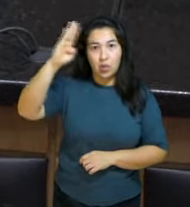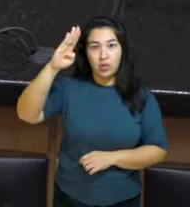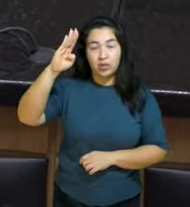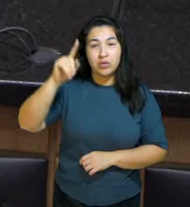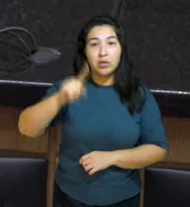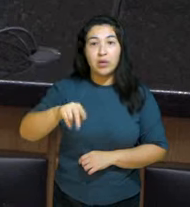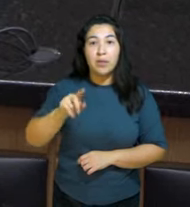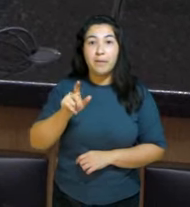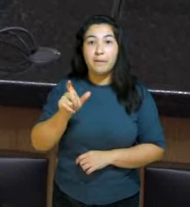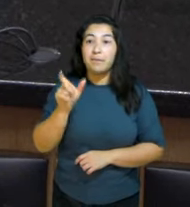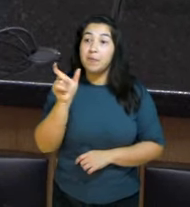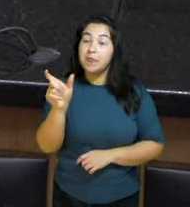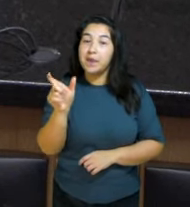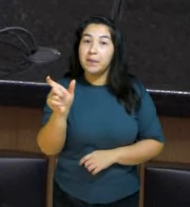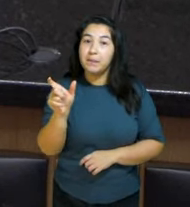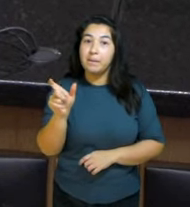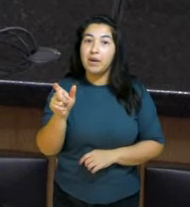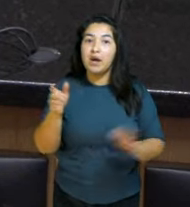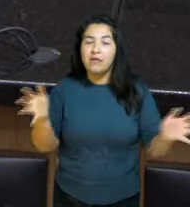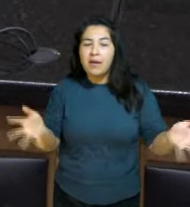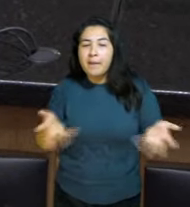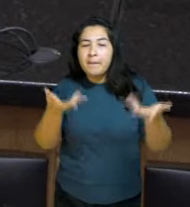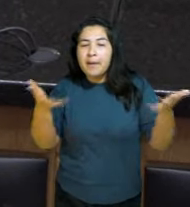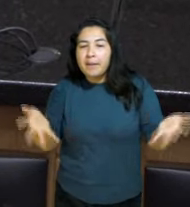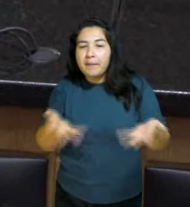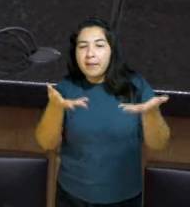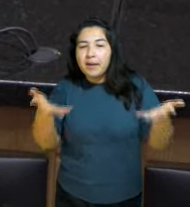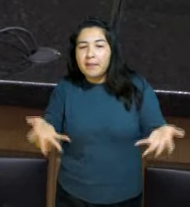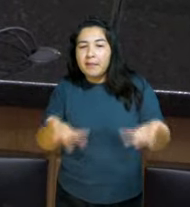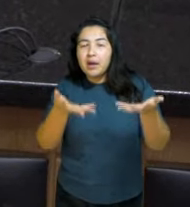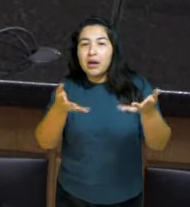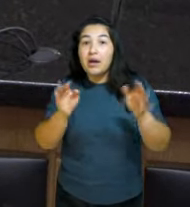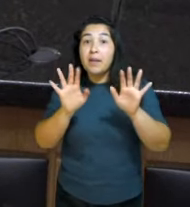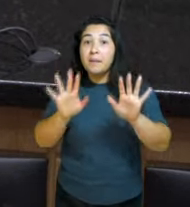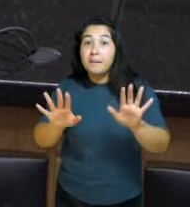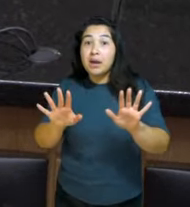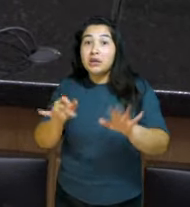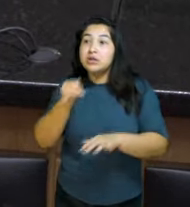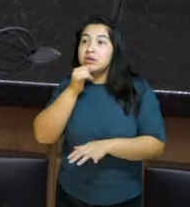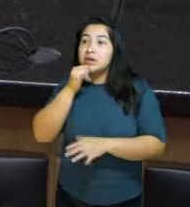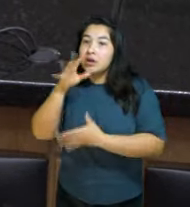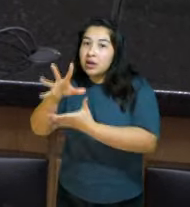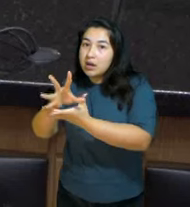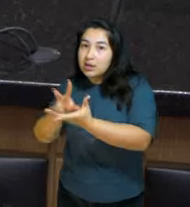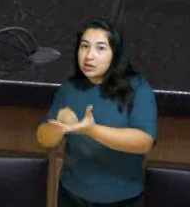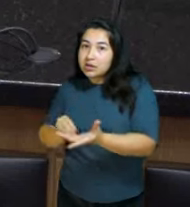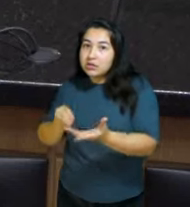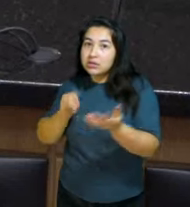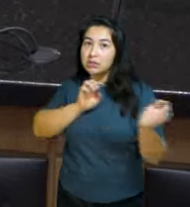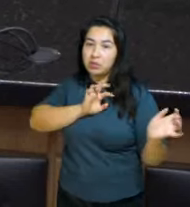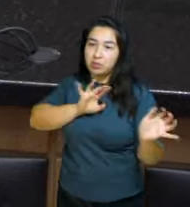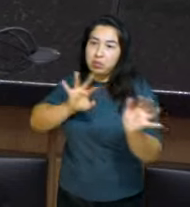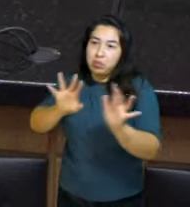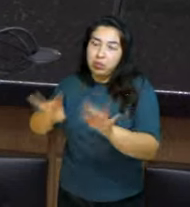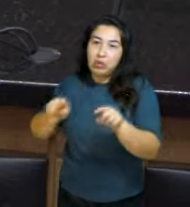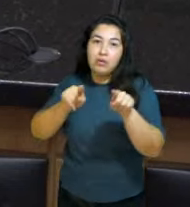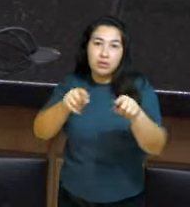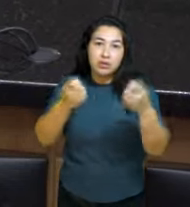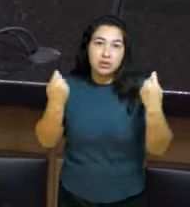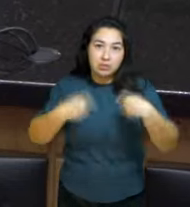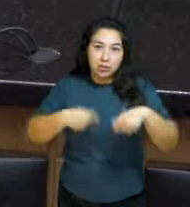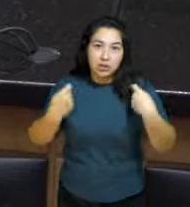palavras convencem, o exemplo arrasta. O senhor também deveria colocar o cargo à disposição, infelizmente.